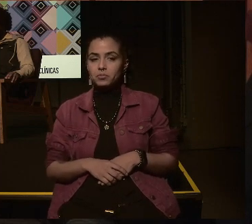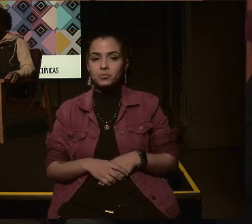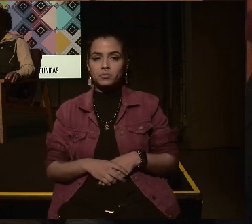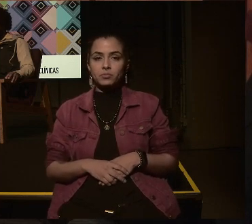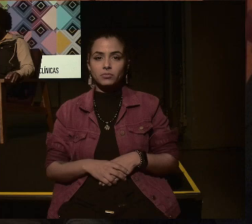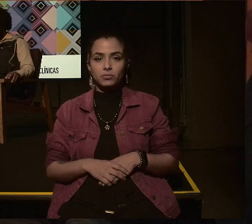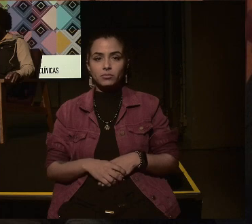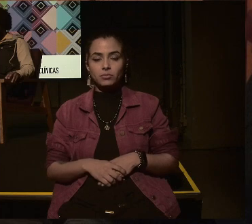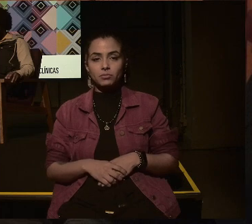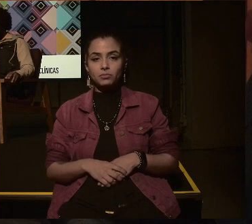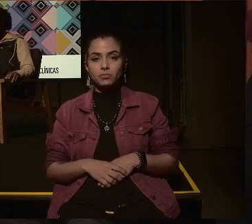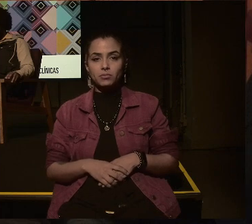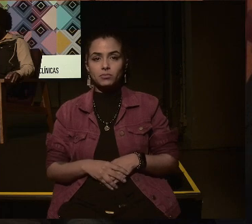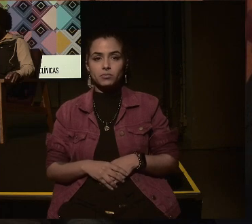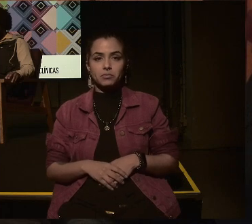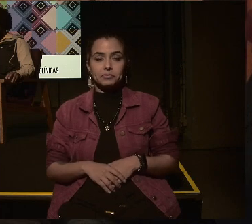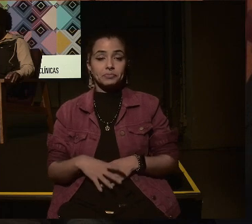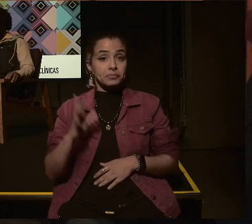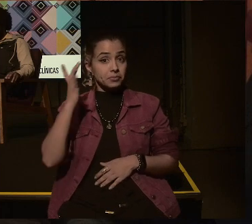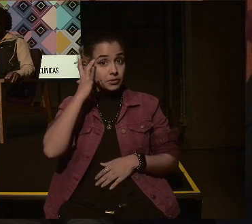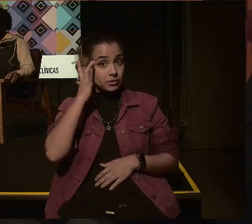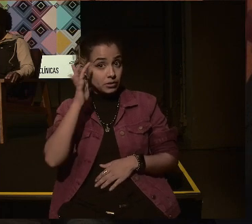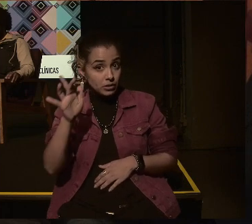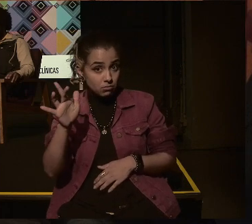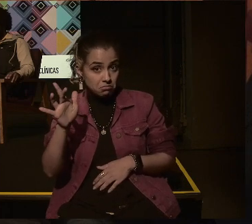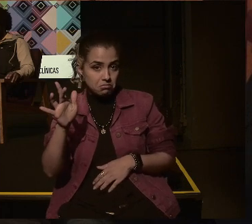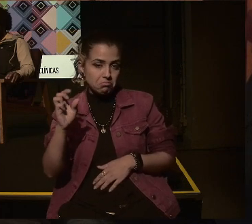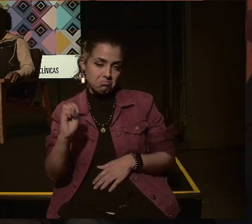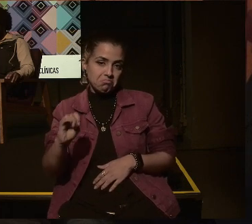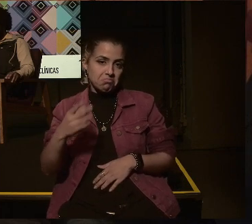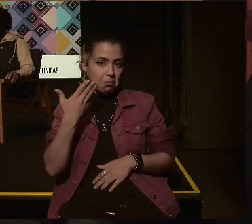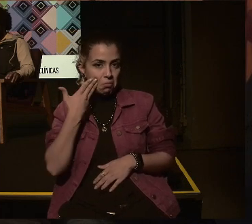nessas abordagens, nessas escolas, tem uma maioria branca.